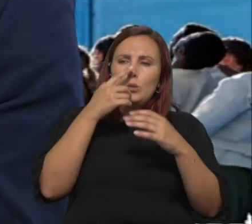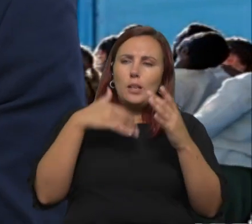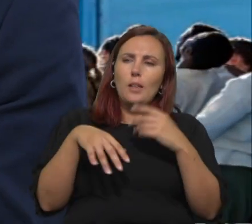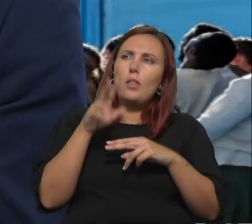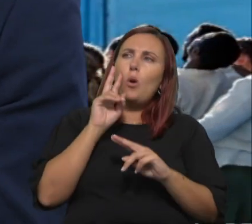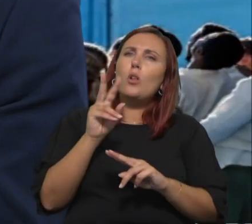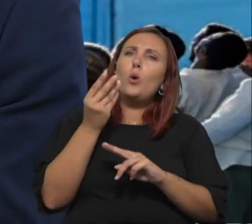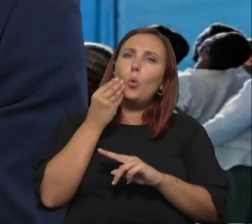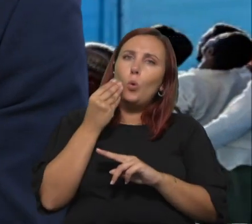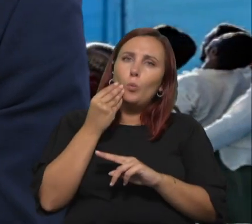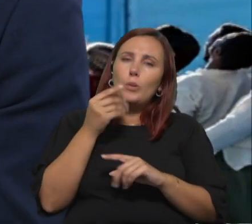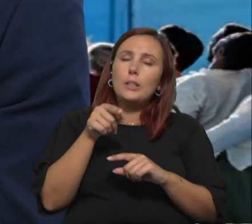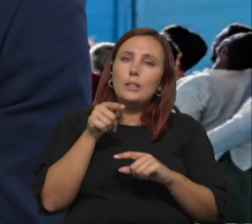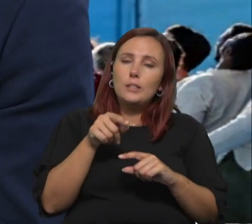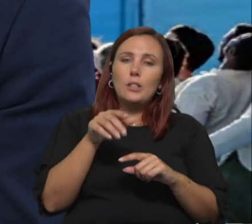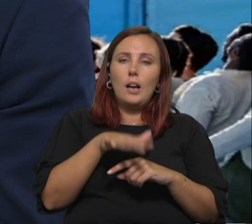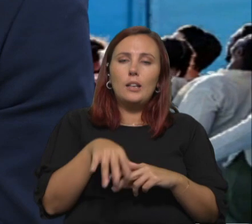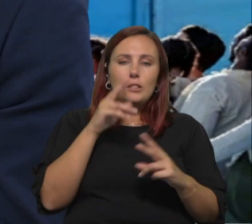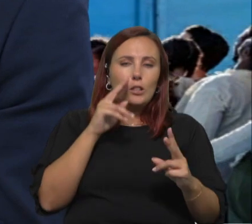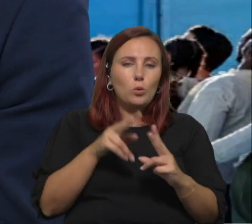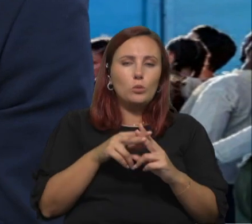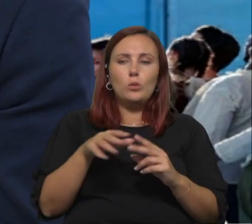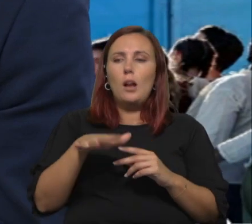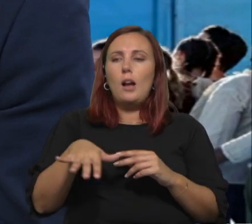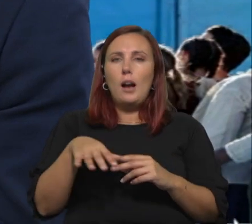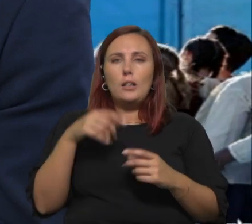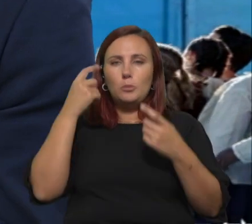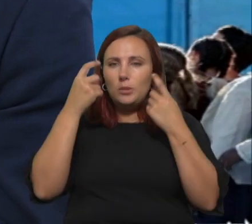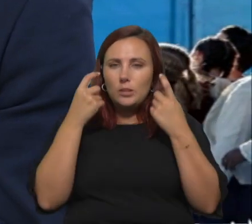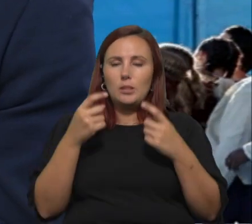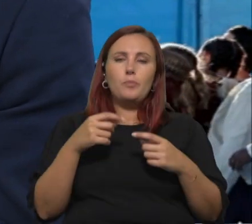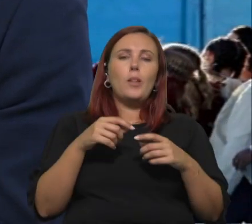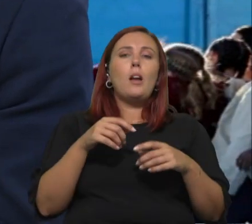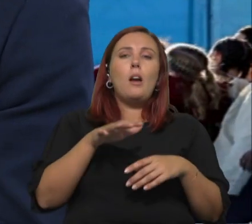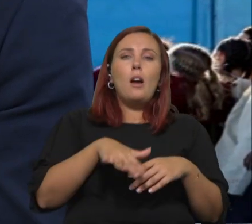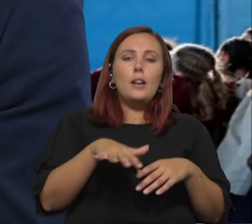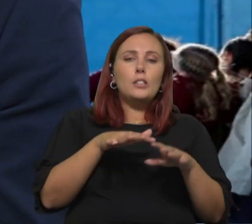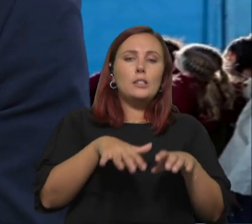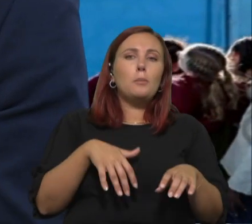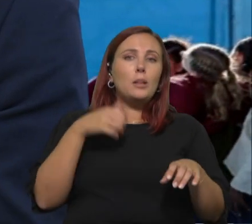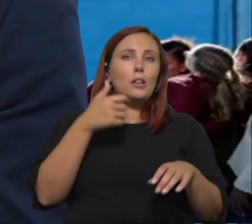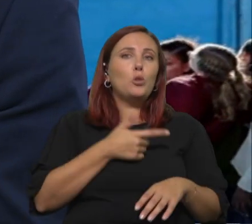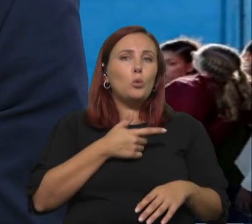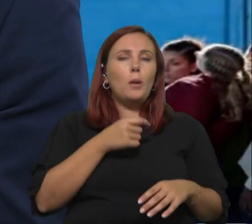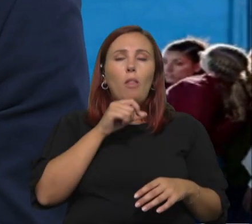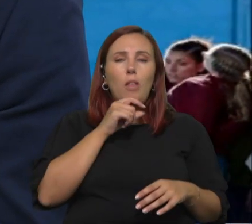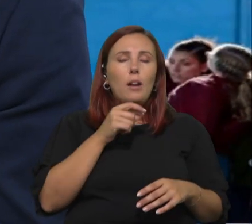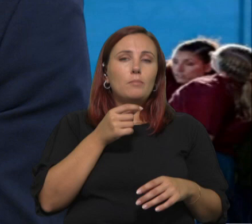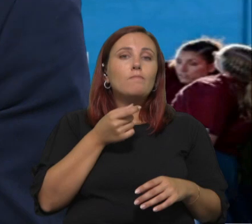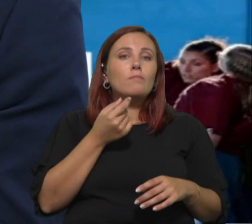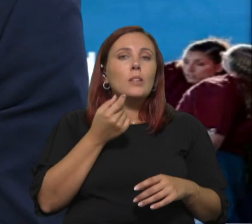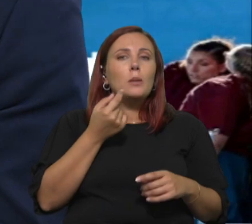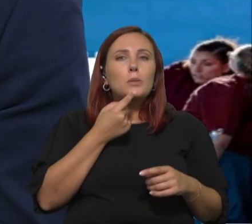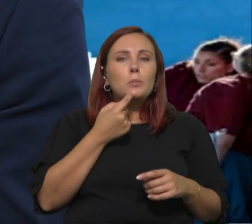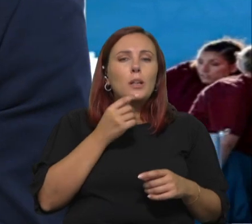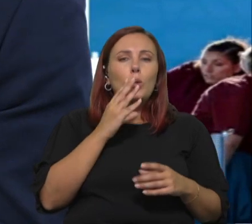isso, espaços de encontro, espaços de reflexão, espaços de assembleia de turma, são espaços que nos permitem perceber o que é que os nossos alunos pensam.